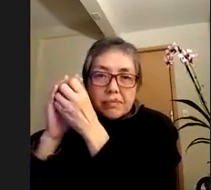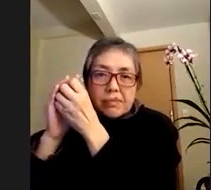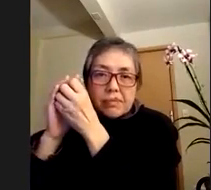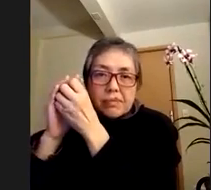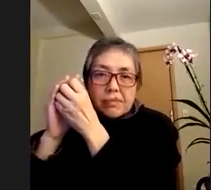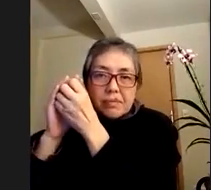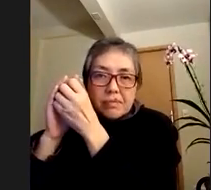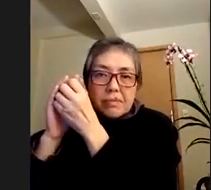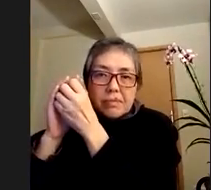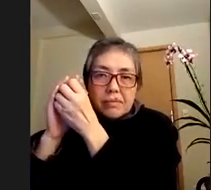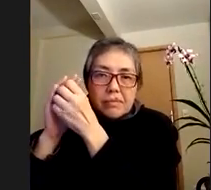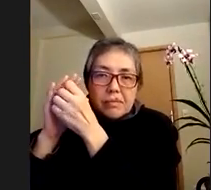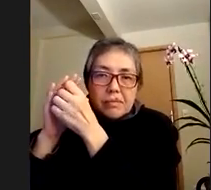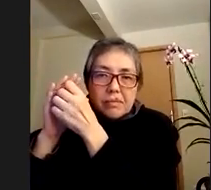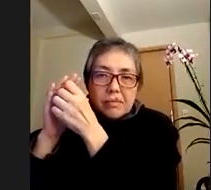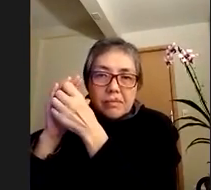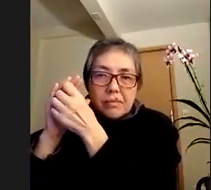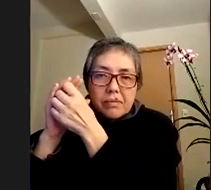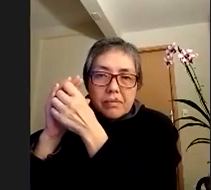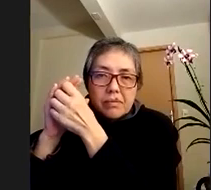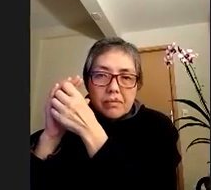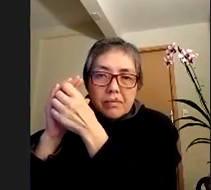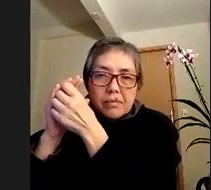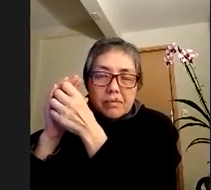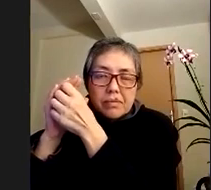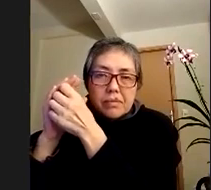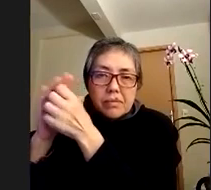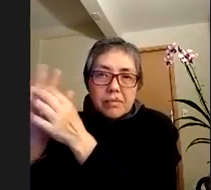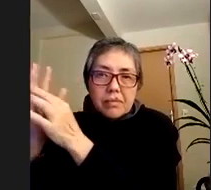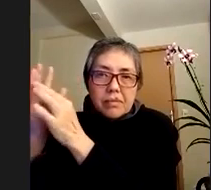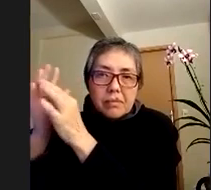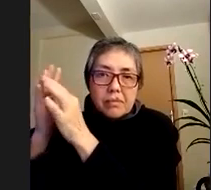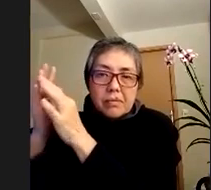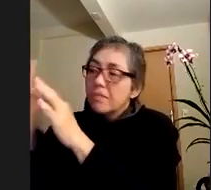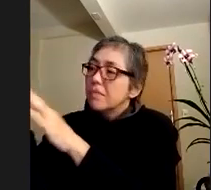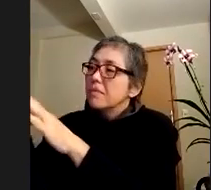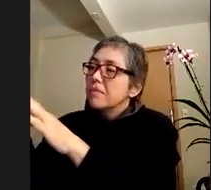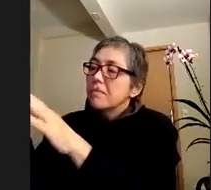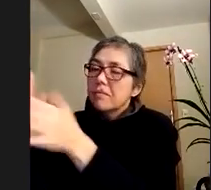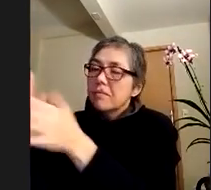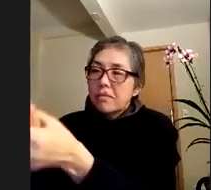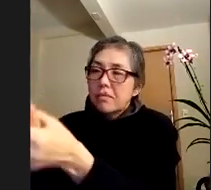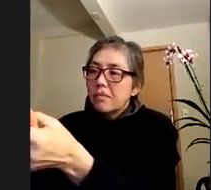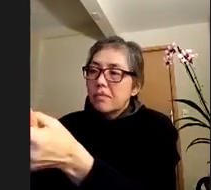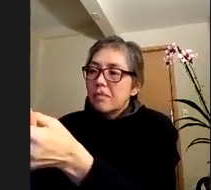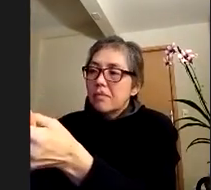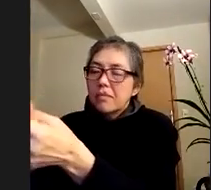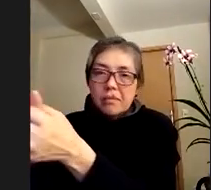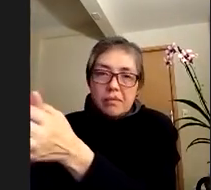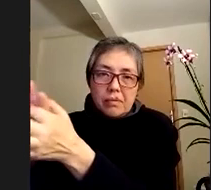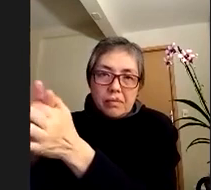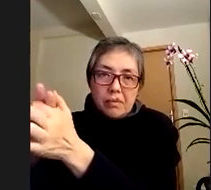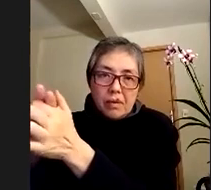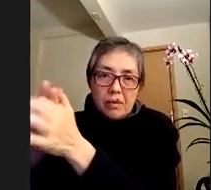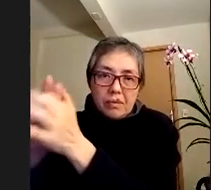exemplo emblemático disso, o quanto a política, né, o quanto o nosso próprio modo de sociabilidade implica diretamente, inclusive, como